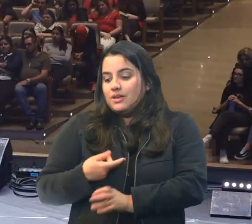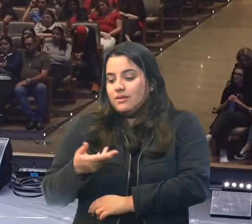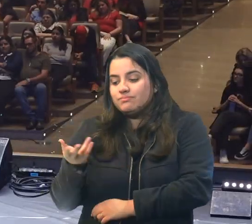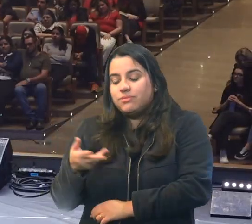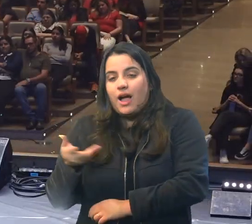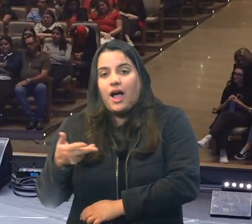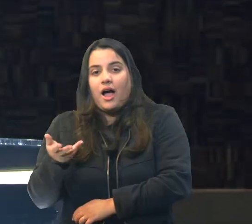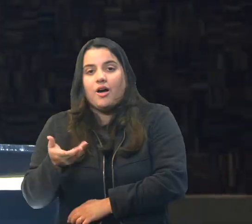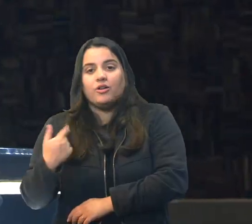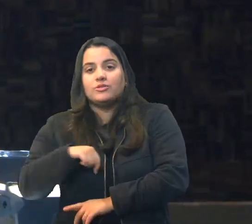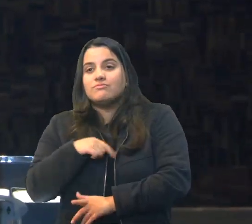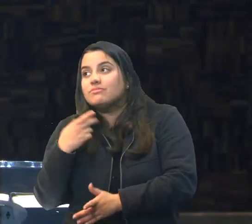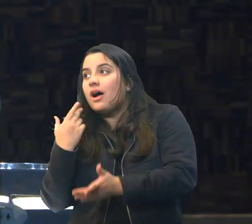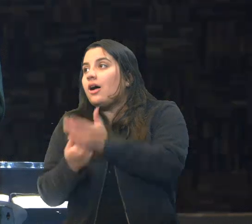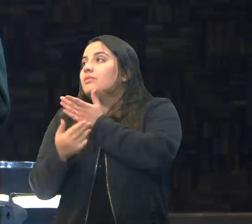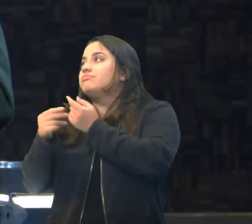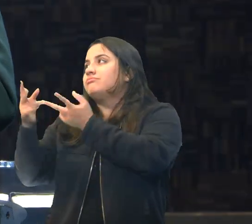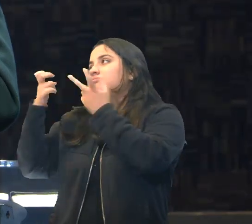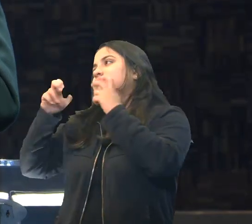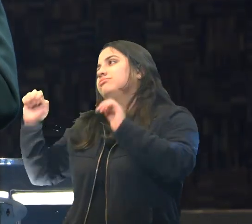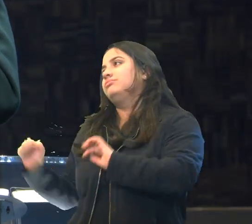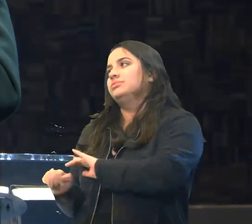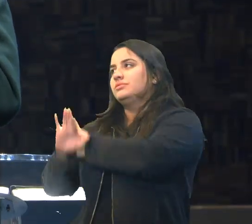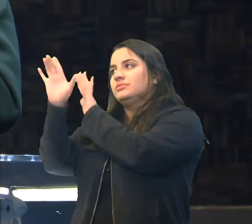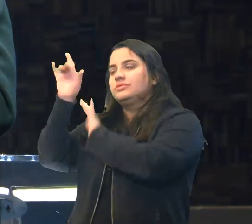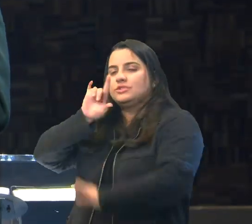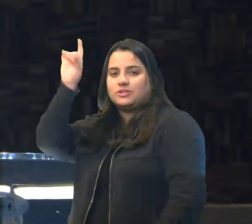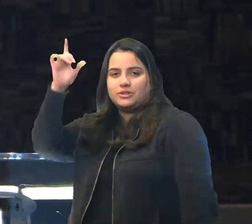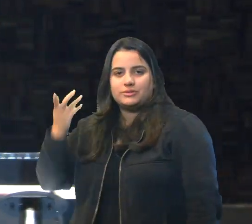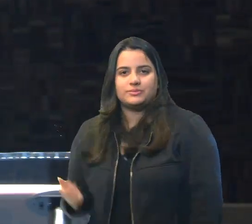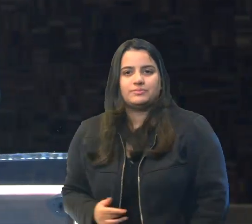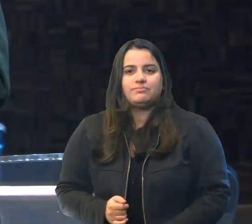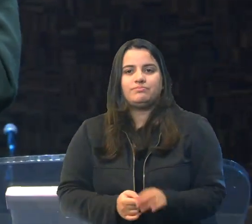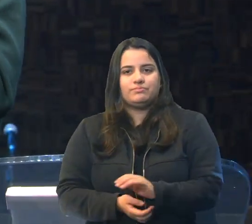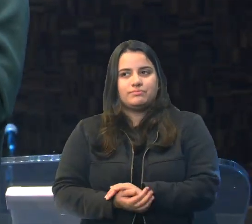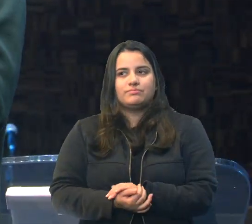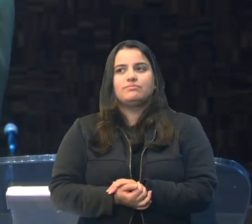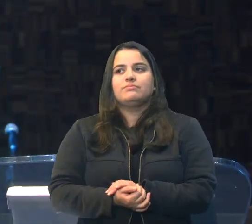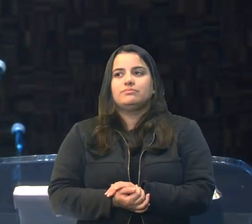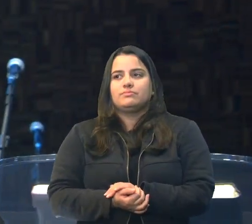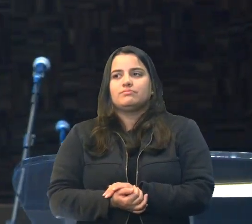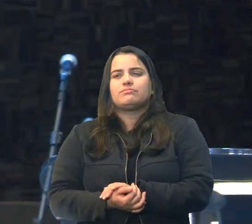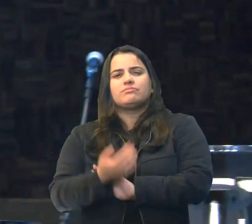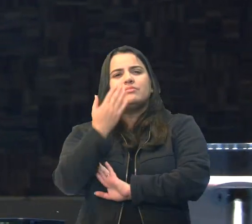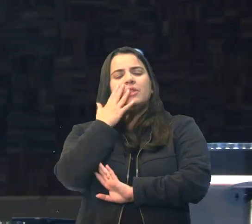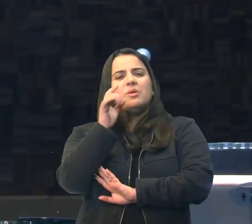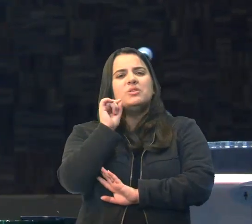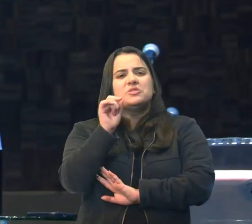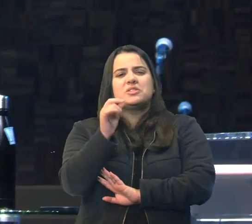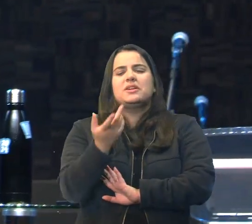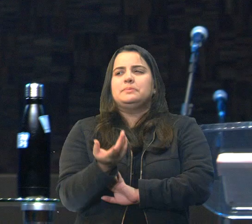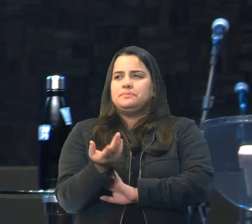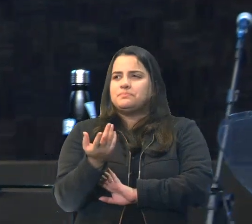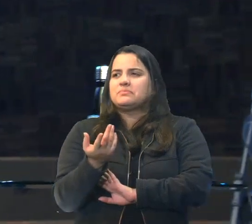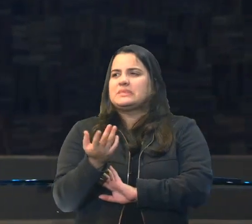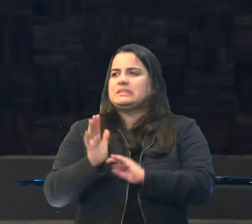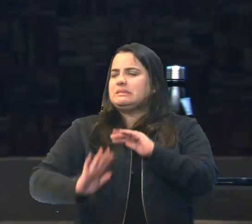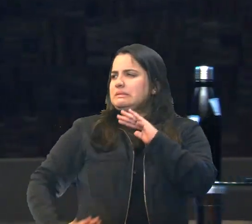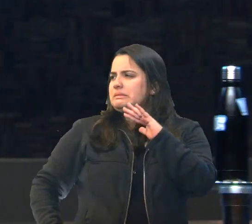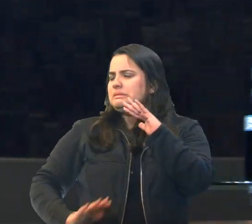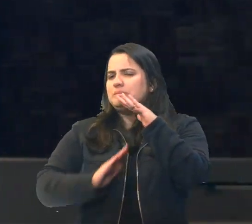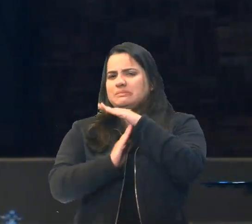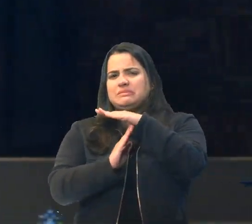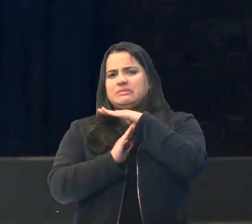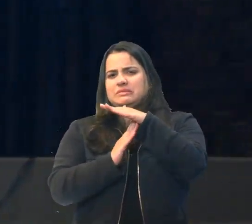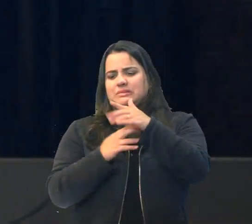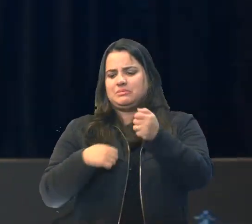a glória de Deus. Sabe uma coisa que eu acho interessante do cúmulo da ansiedade na nossa geração? É